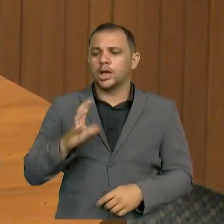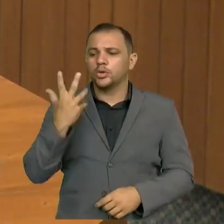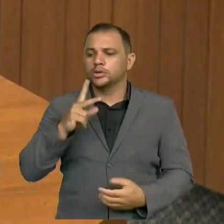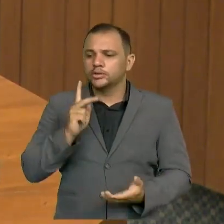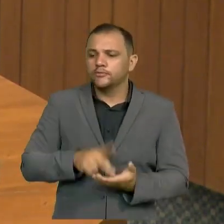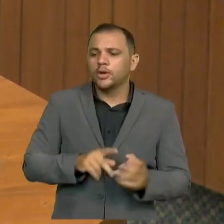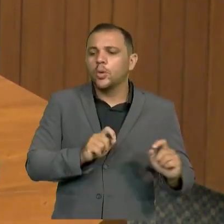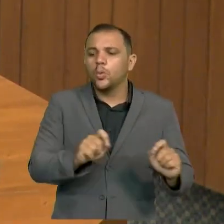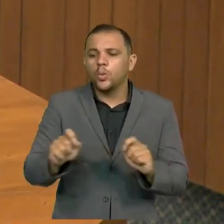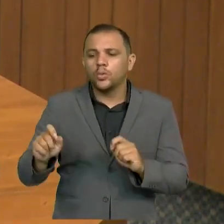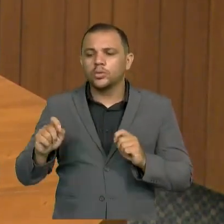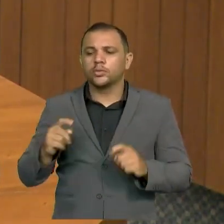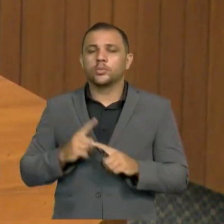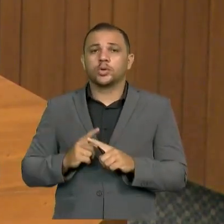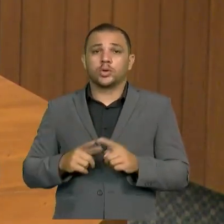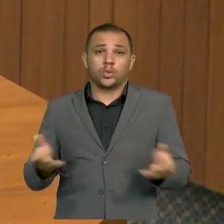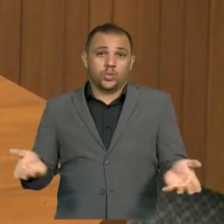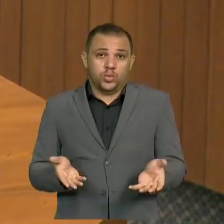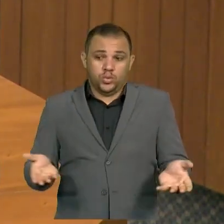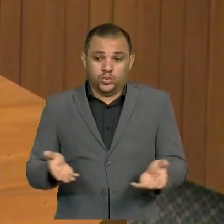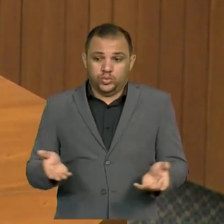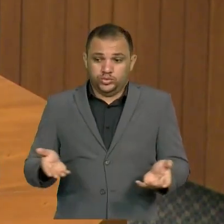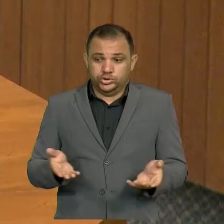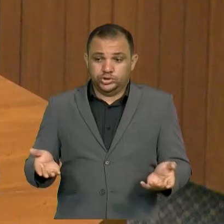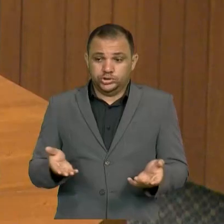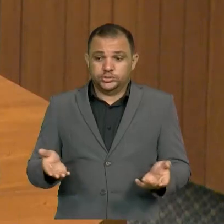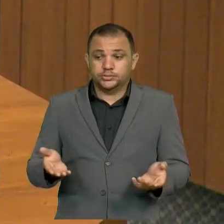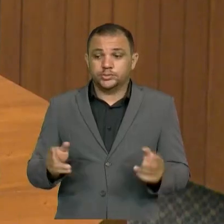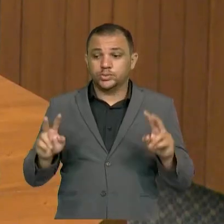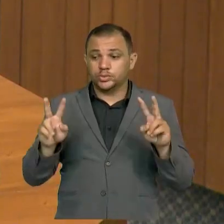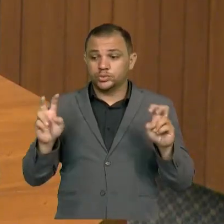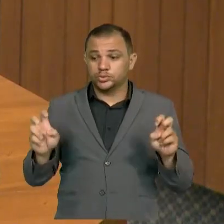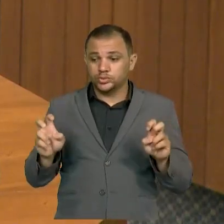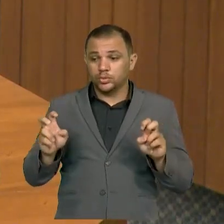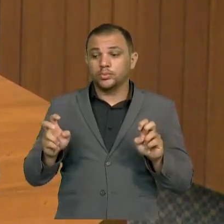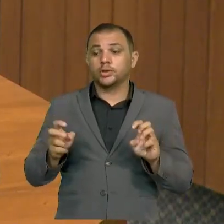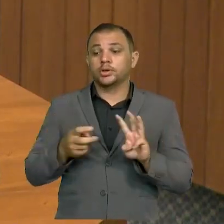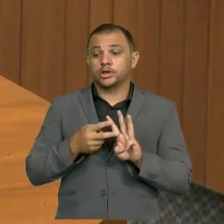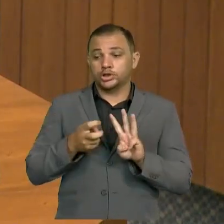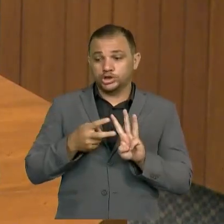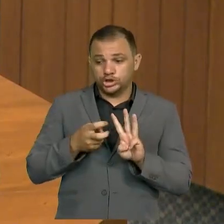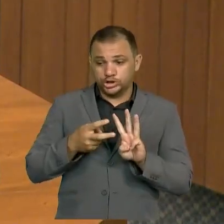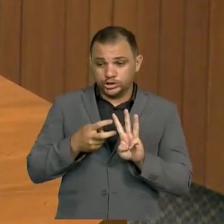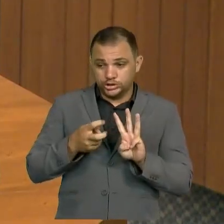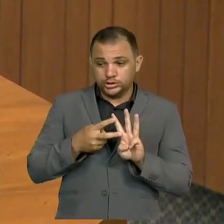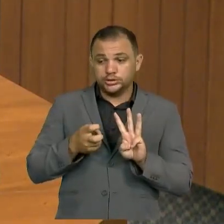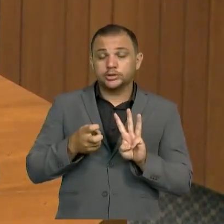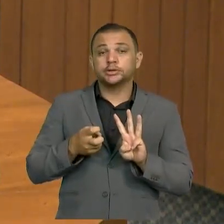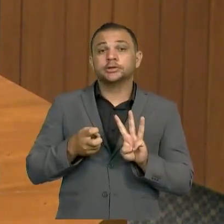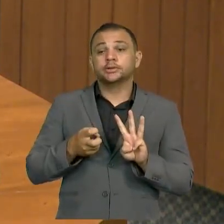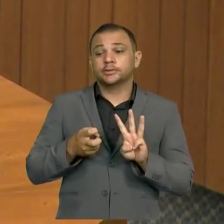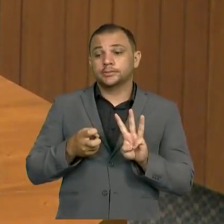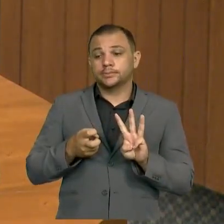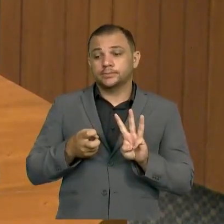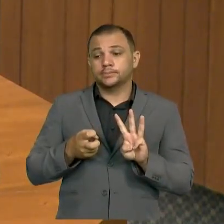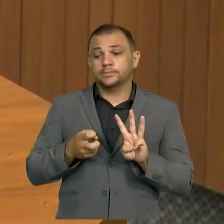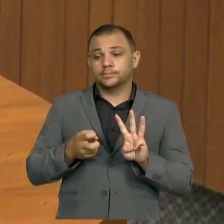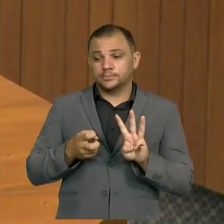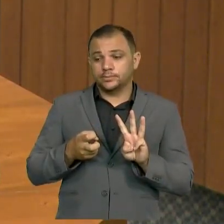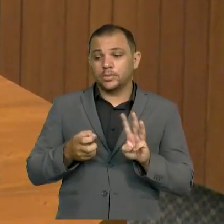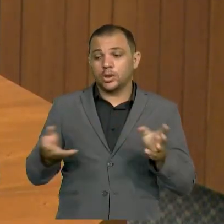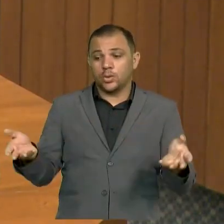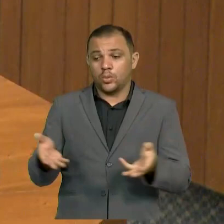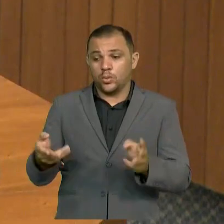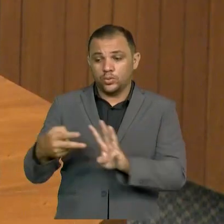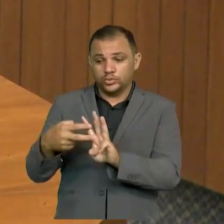acontece. Hoje as questões do povo originário, dos indígenas, é muito diferente só